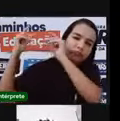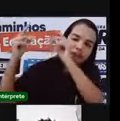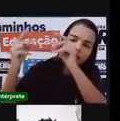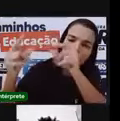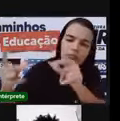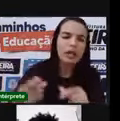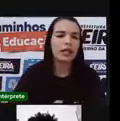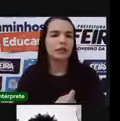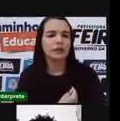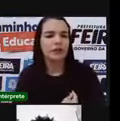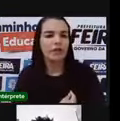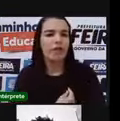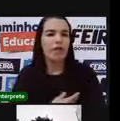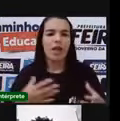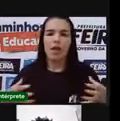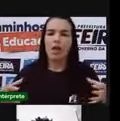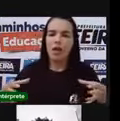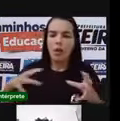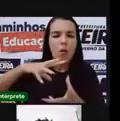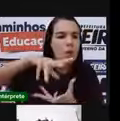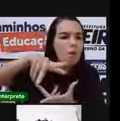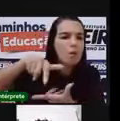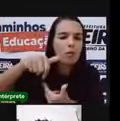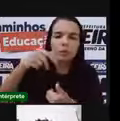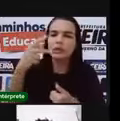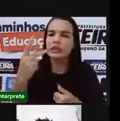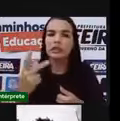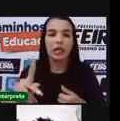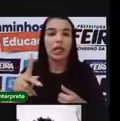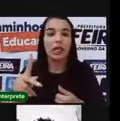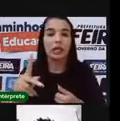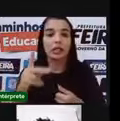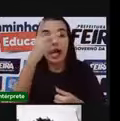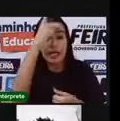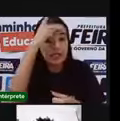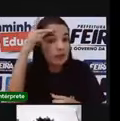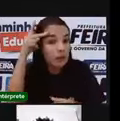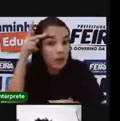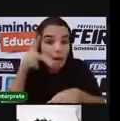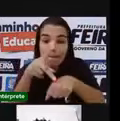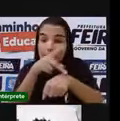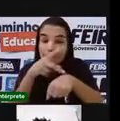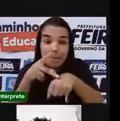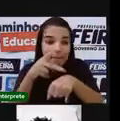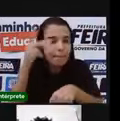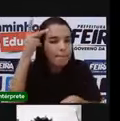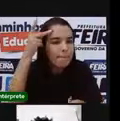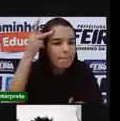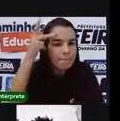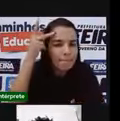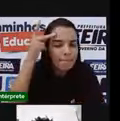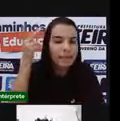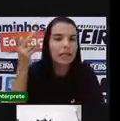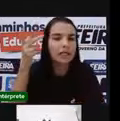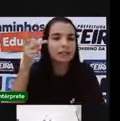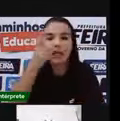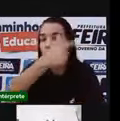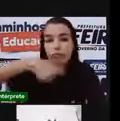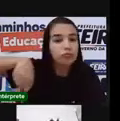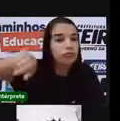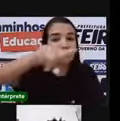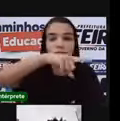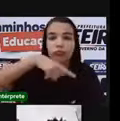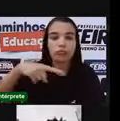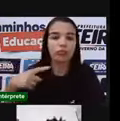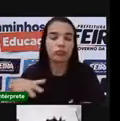viver, também é o outro, não é? As pessoas pretas, de uma forma geral, as pessoas negras, de uma forma geral, elas